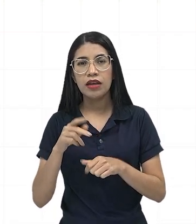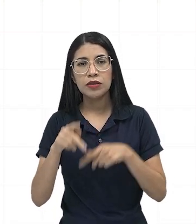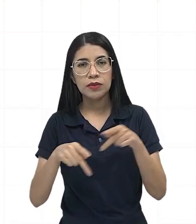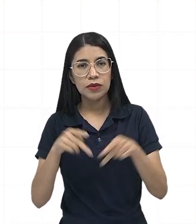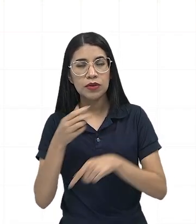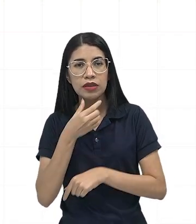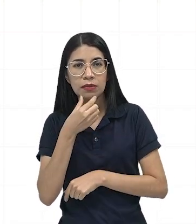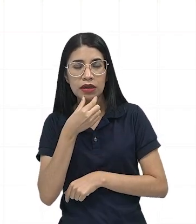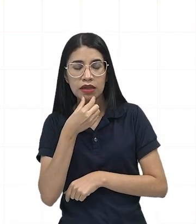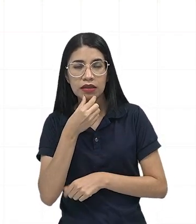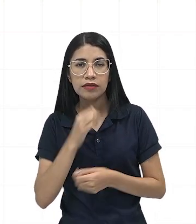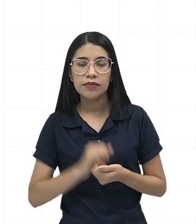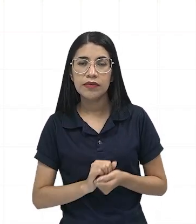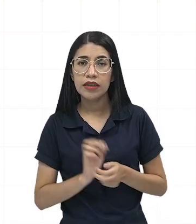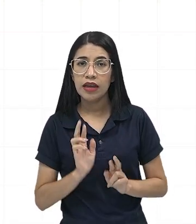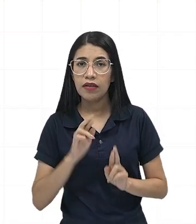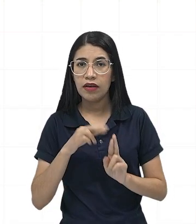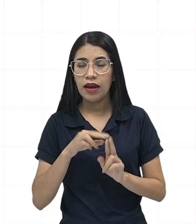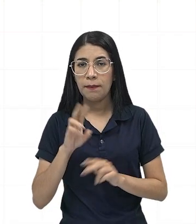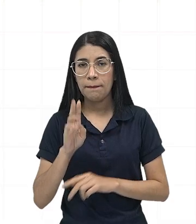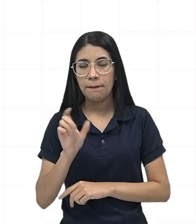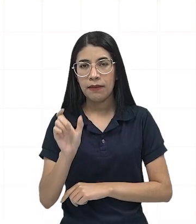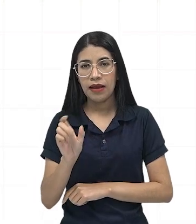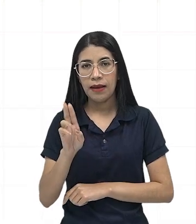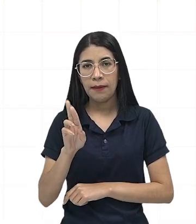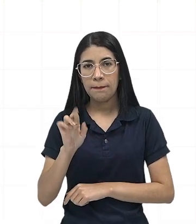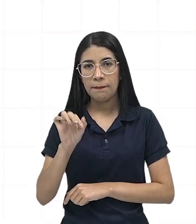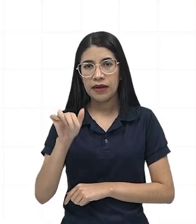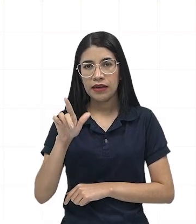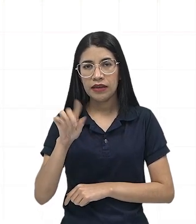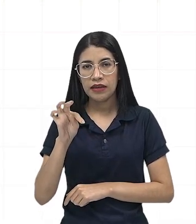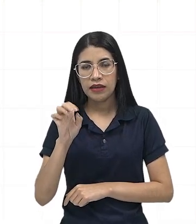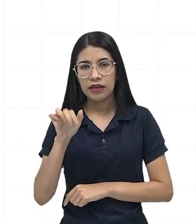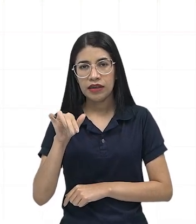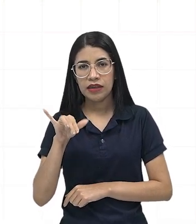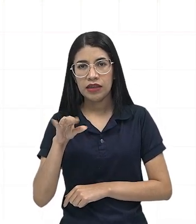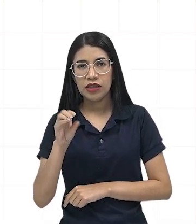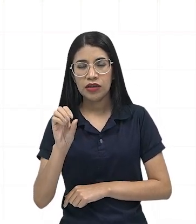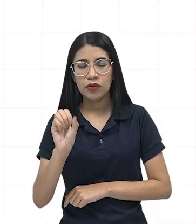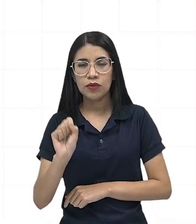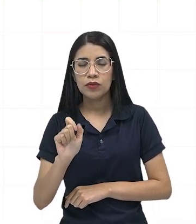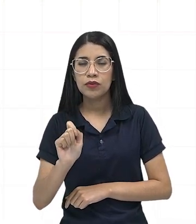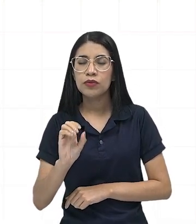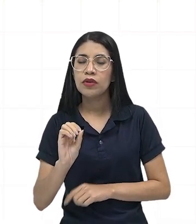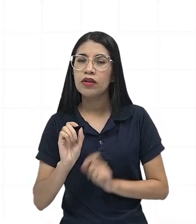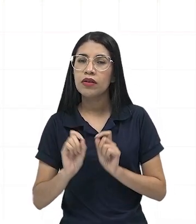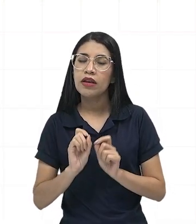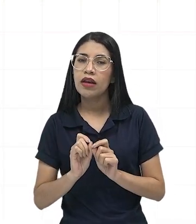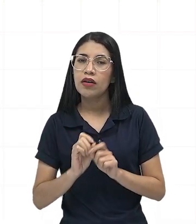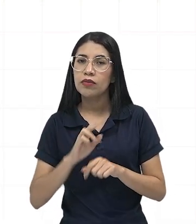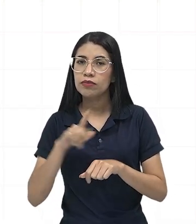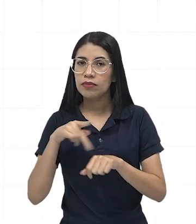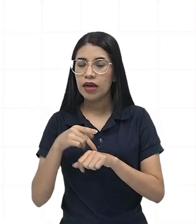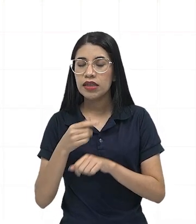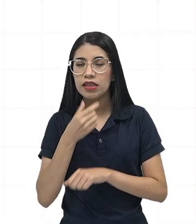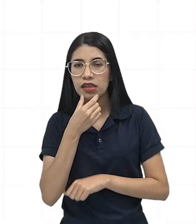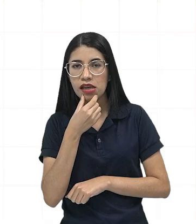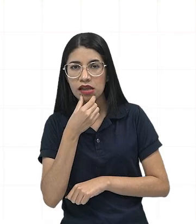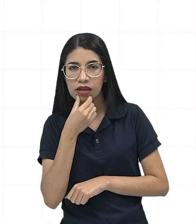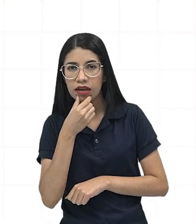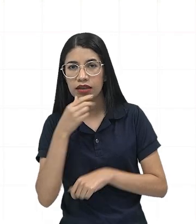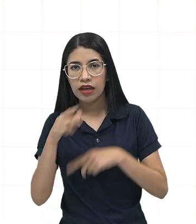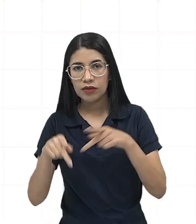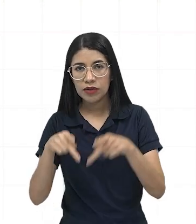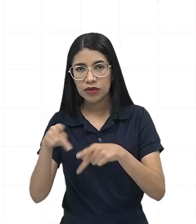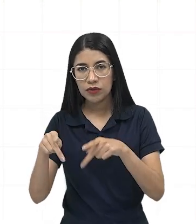para vocês que quando a gente se referir à palavra britânicos, estamos falando, dos ingleses, da Inglaterra, ali,